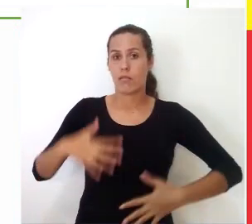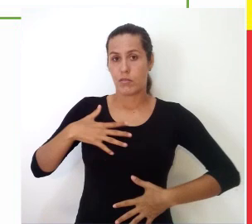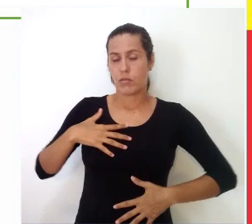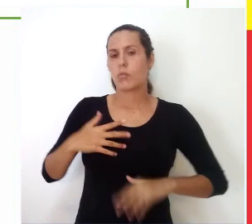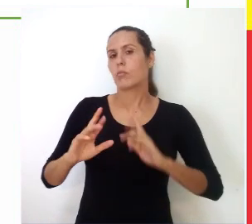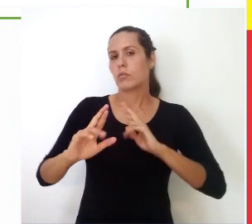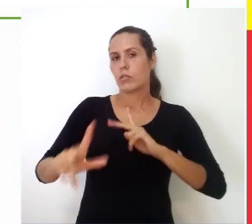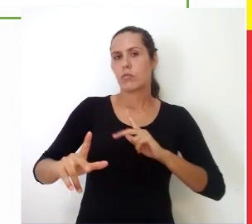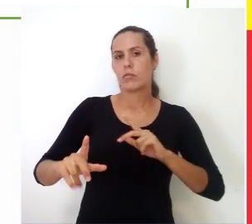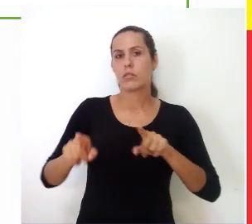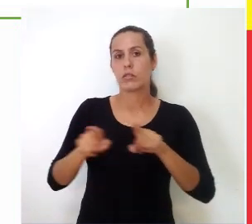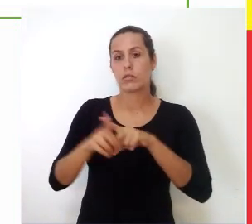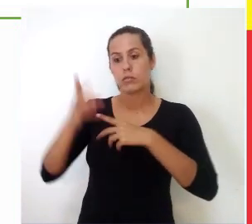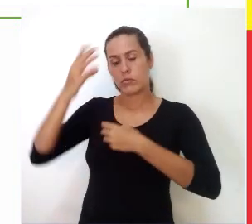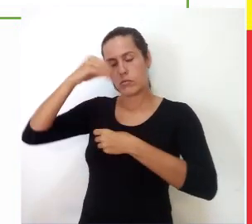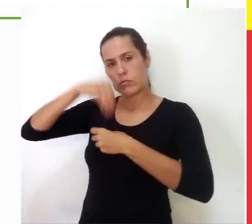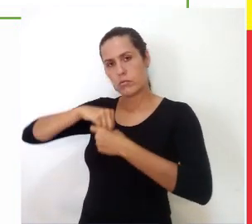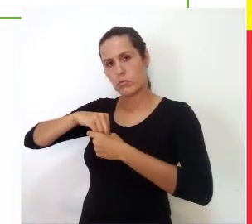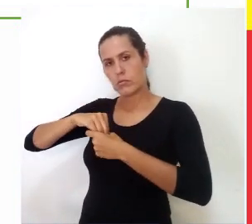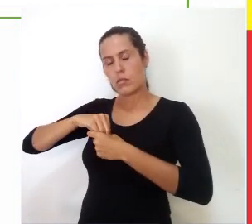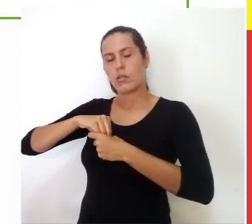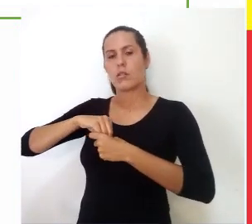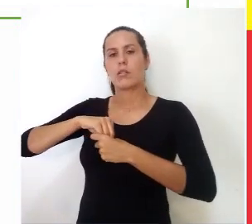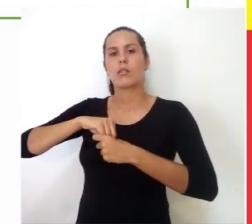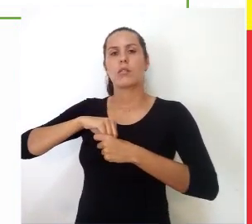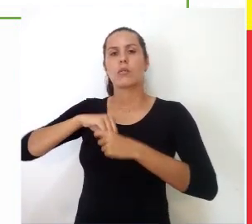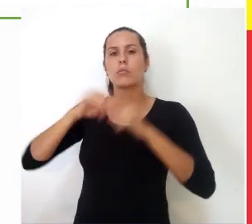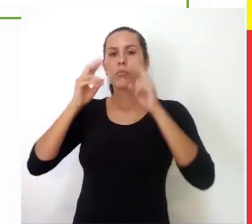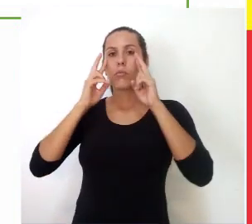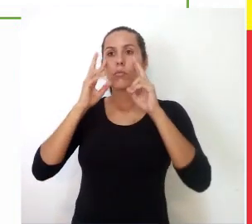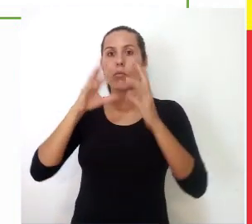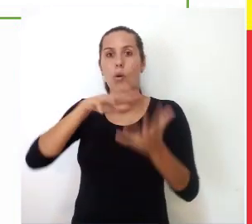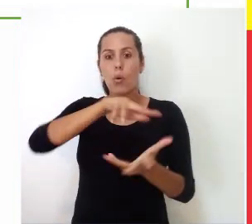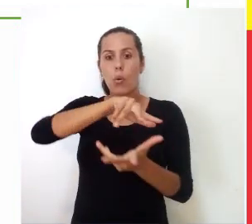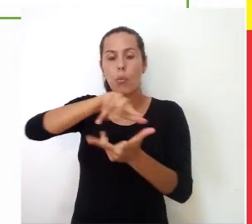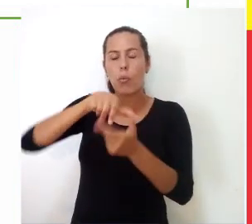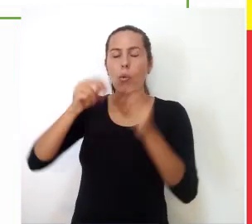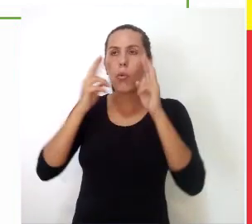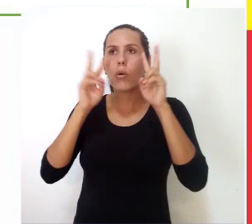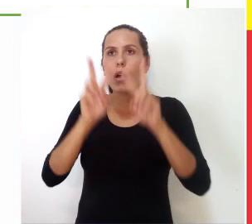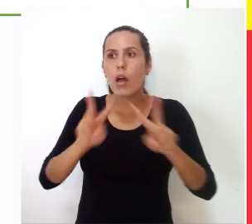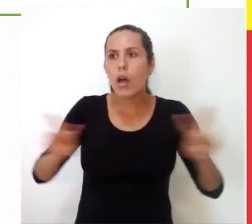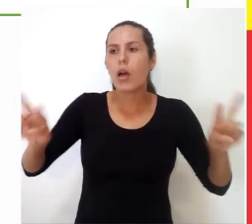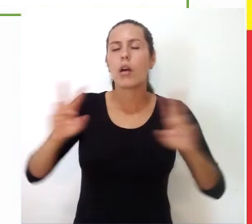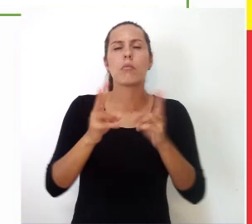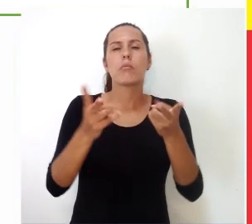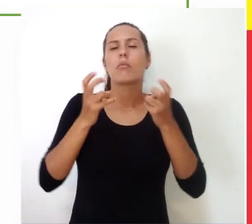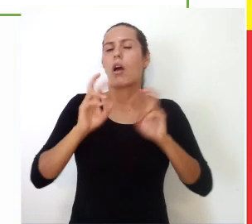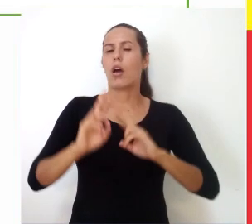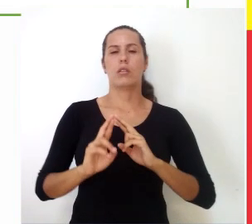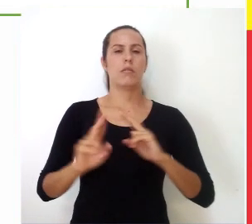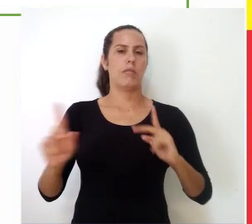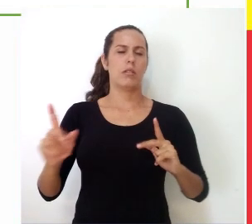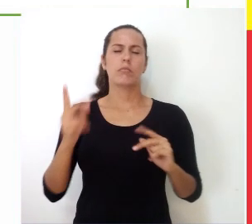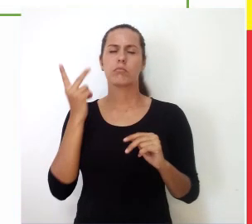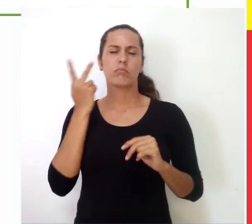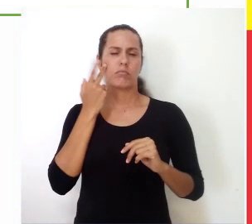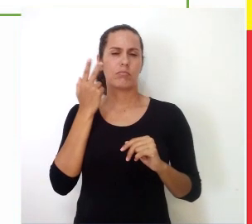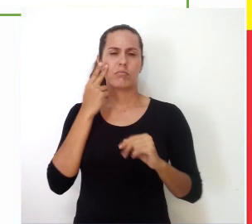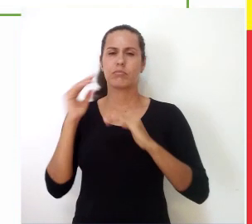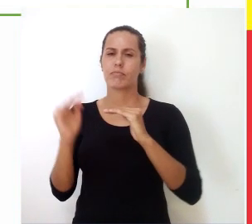quê? Dos seus pensamentos, a sua posição de ver o mundo. Vamos lá. Nesse sentido, os